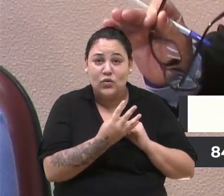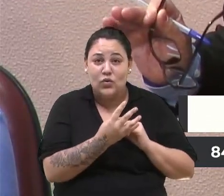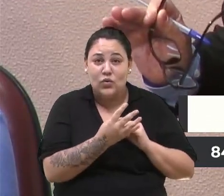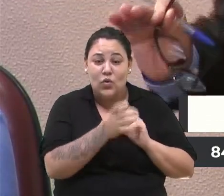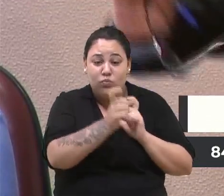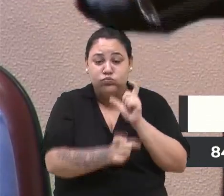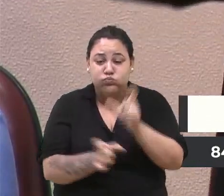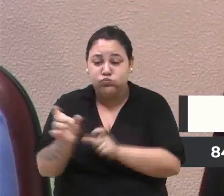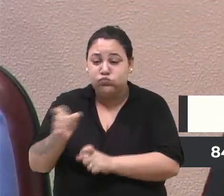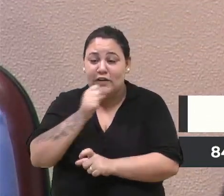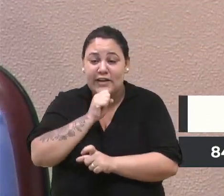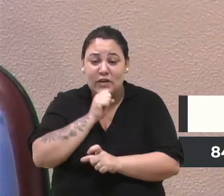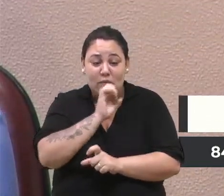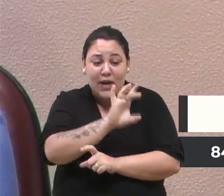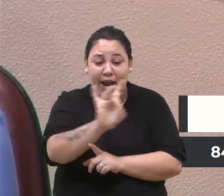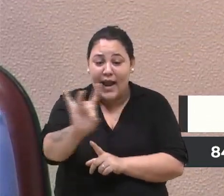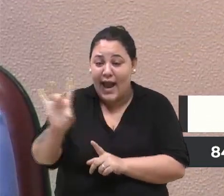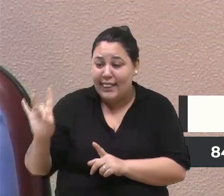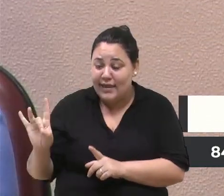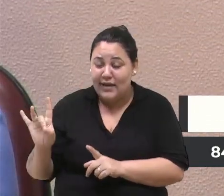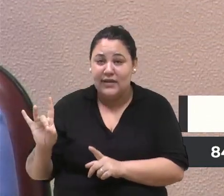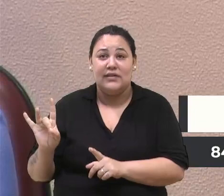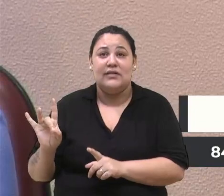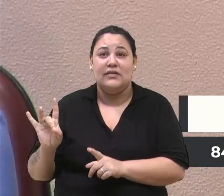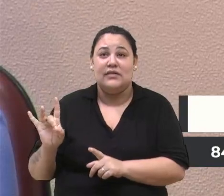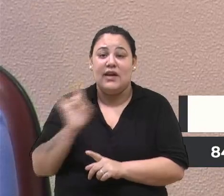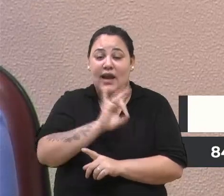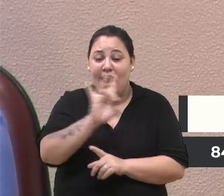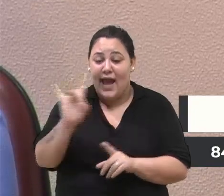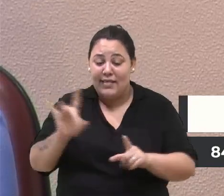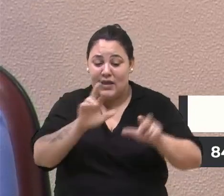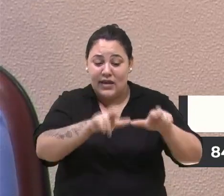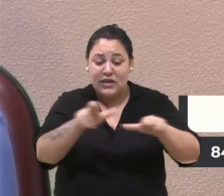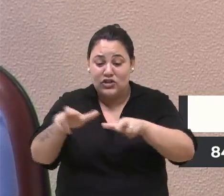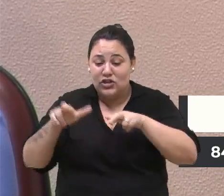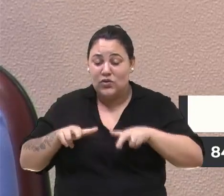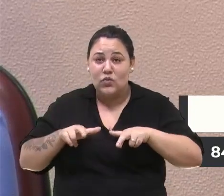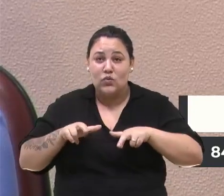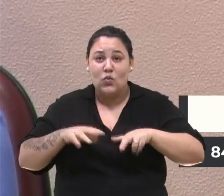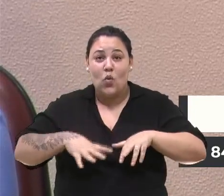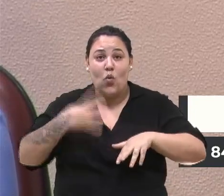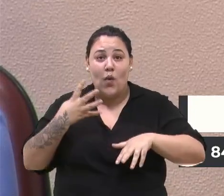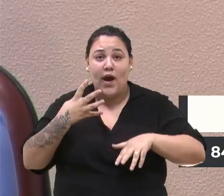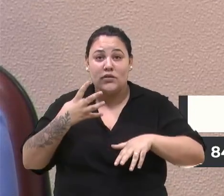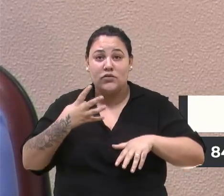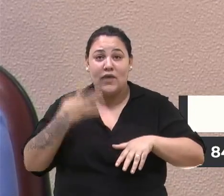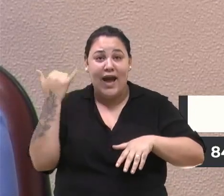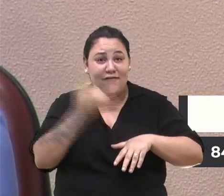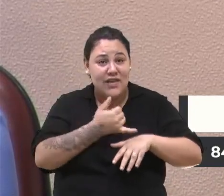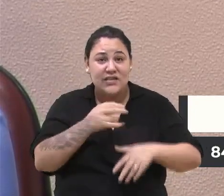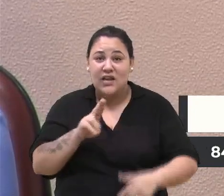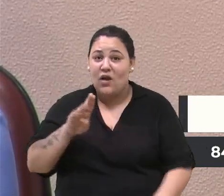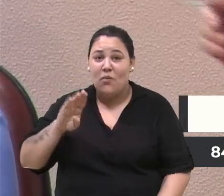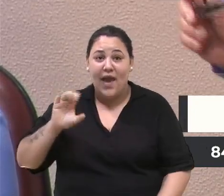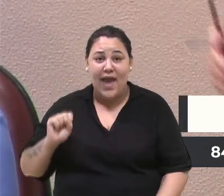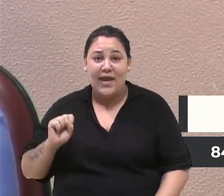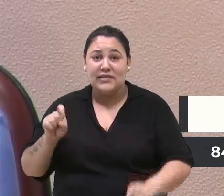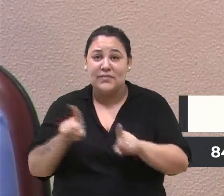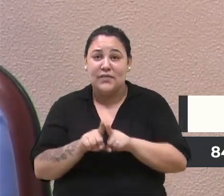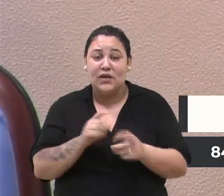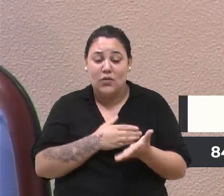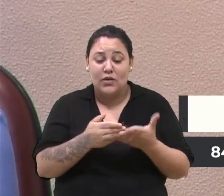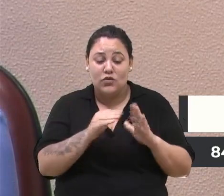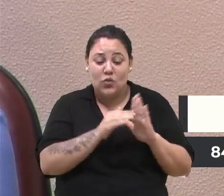Cada região, 4 idosos. Presta conta lá na UBS. Comece com o programa piloto devagarinho,